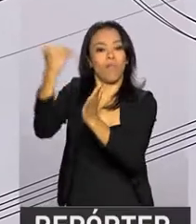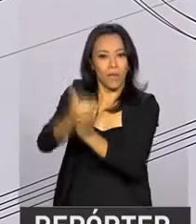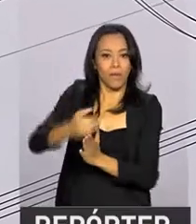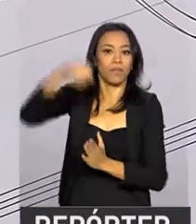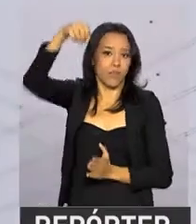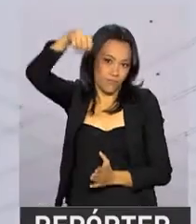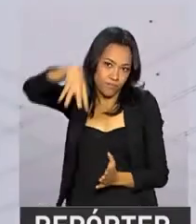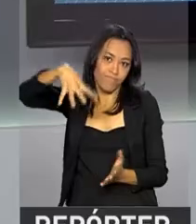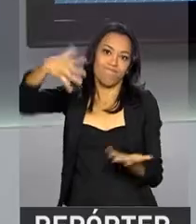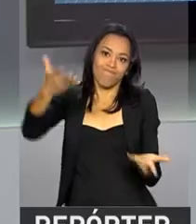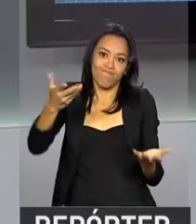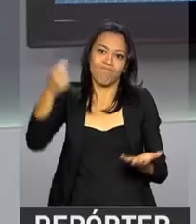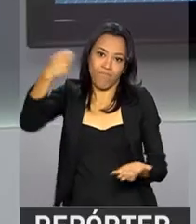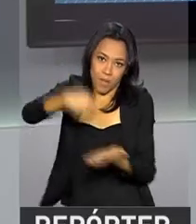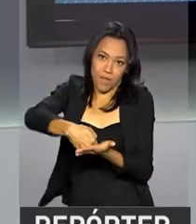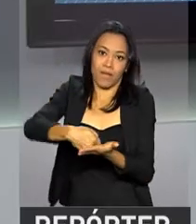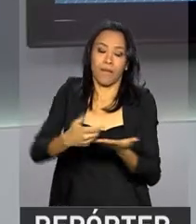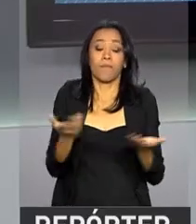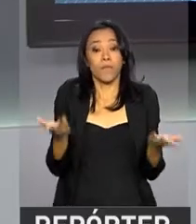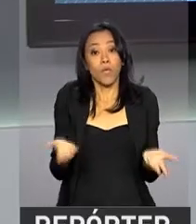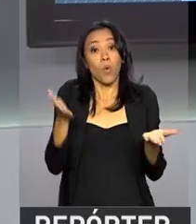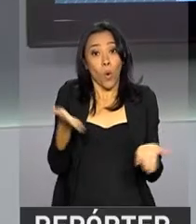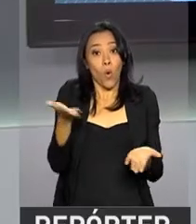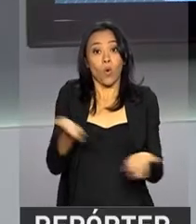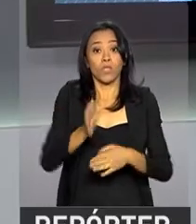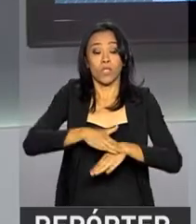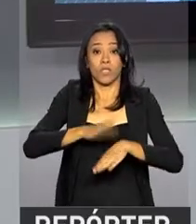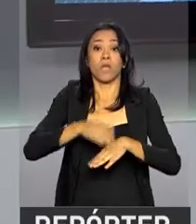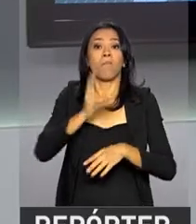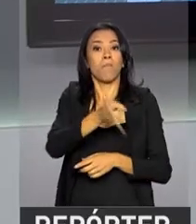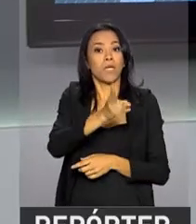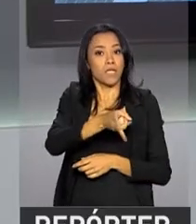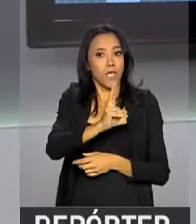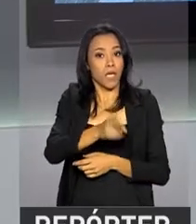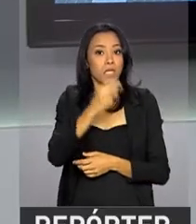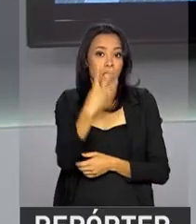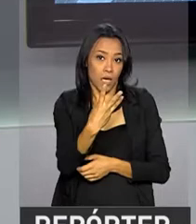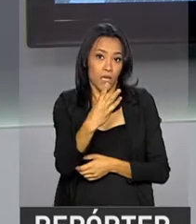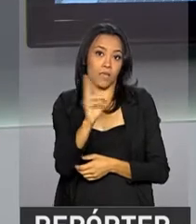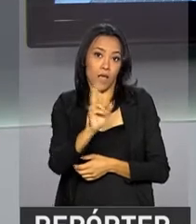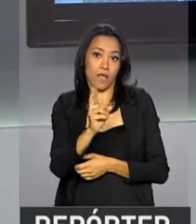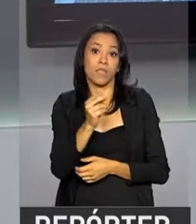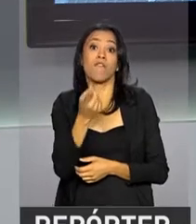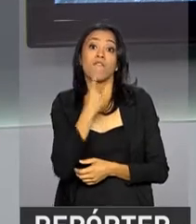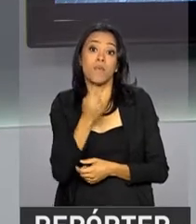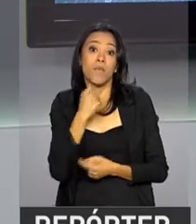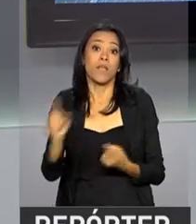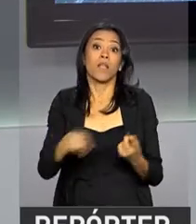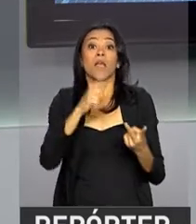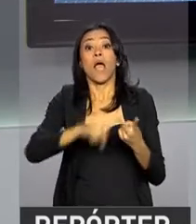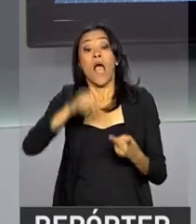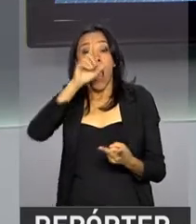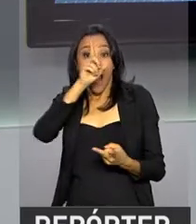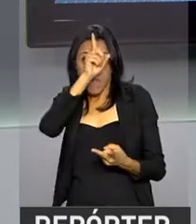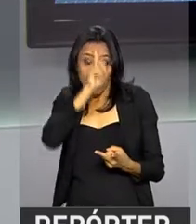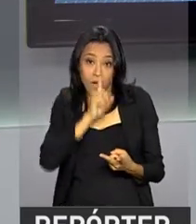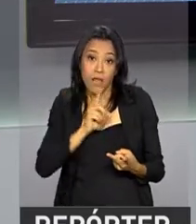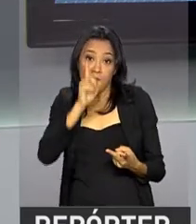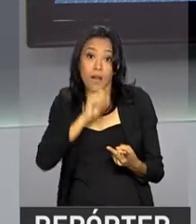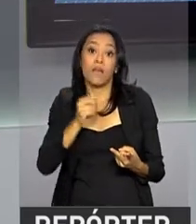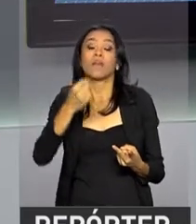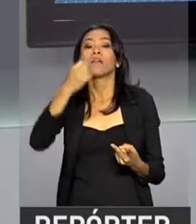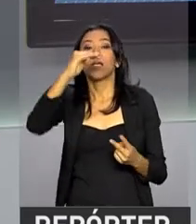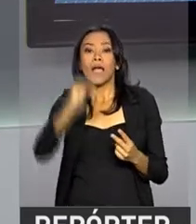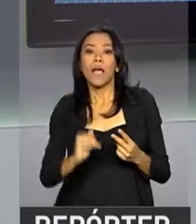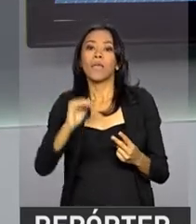o consumidor. A decisão de hoje da ANEEL mantém os R$ 3,00 para o patamar 1 da bandeira vermelha. Já a bandeira amarela cai de R$